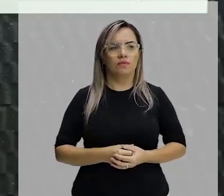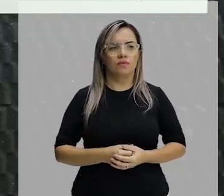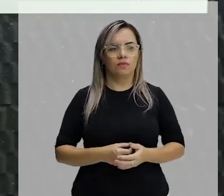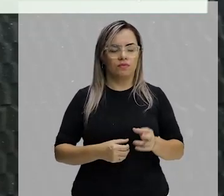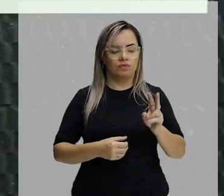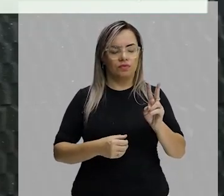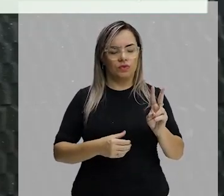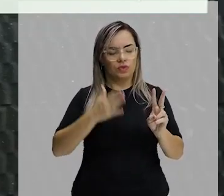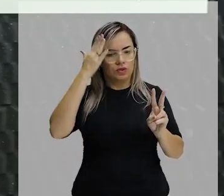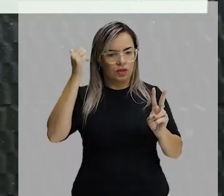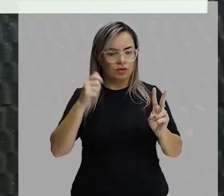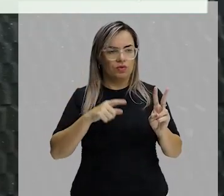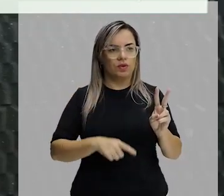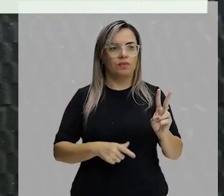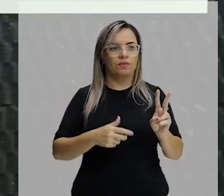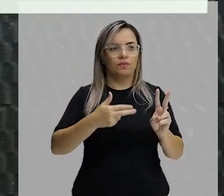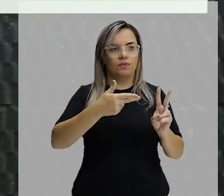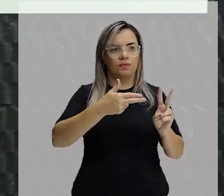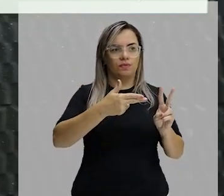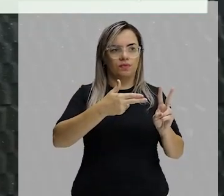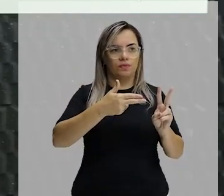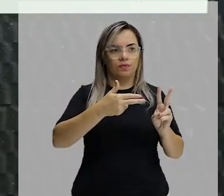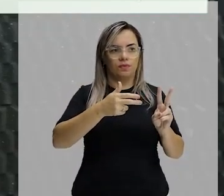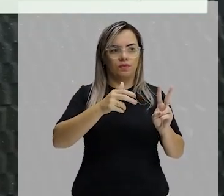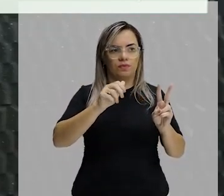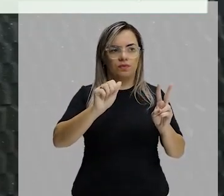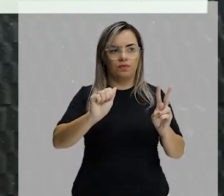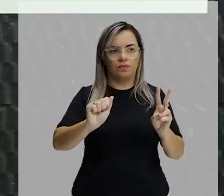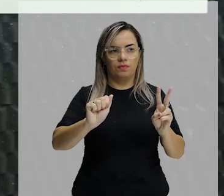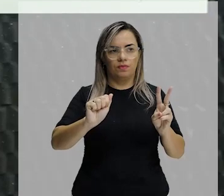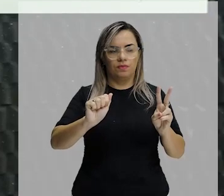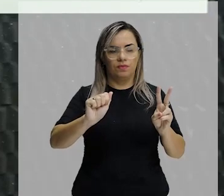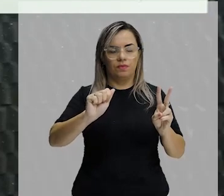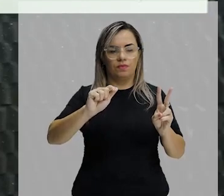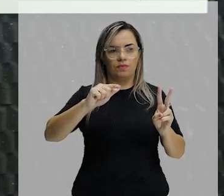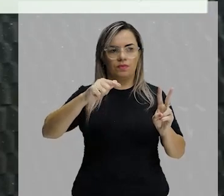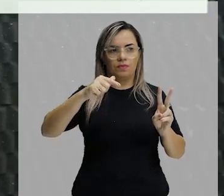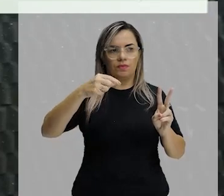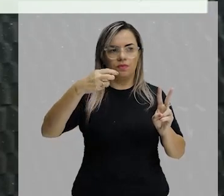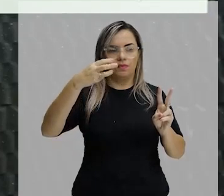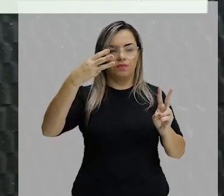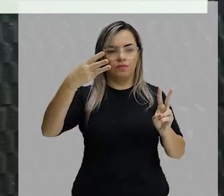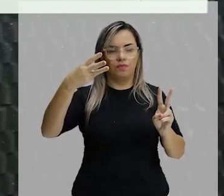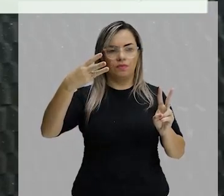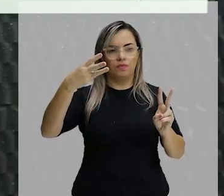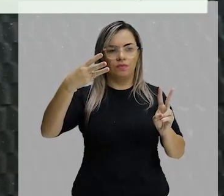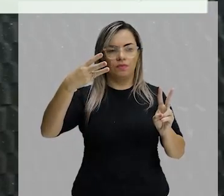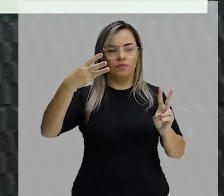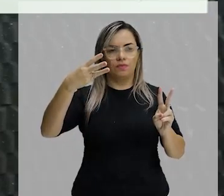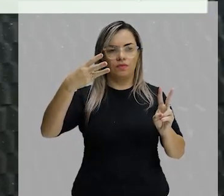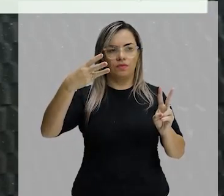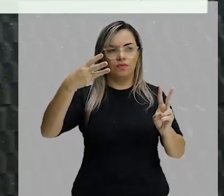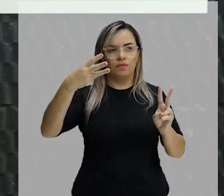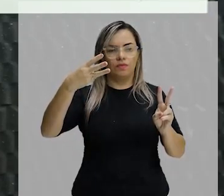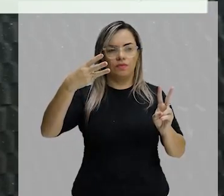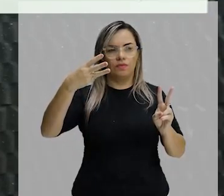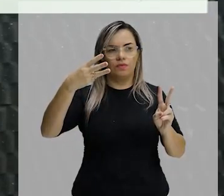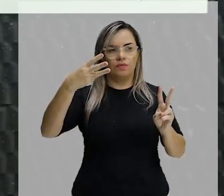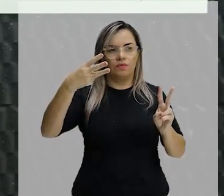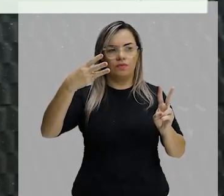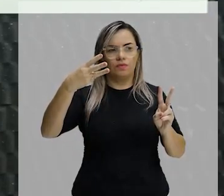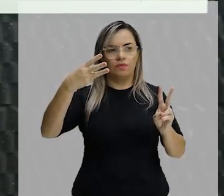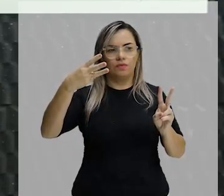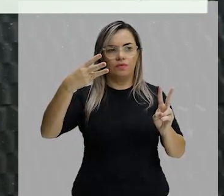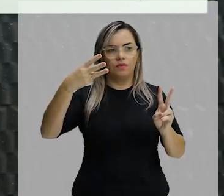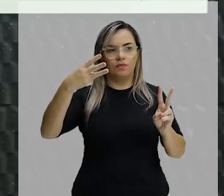que o volume é A elevado ao cubo. É isso? Então, você vai ter